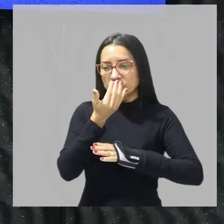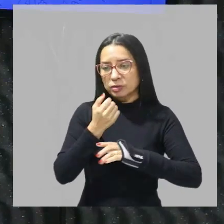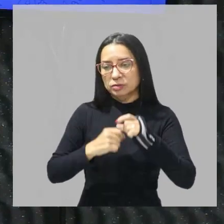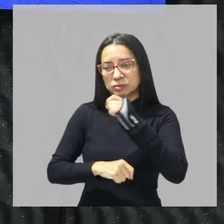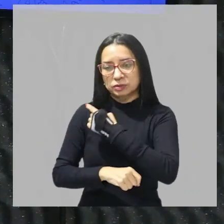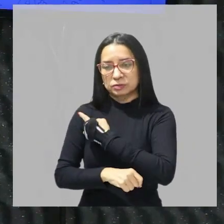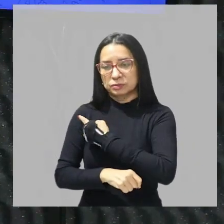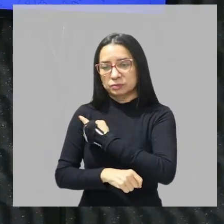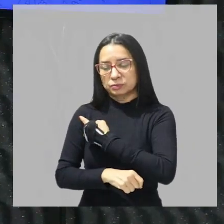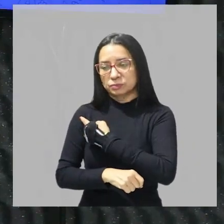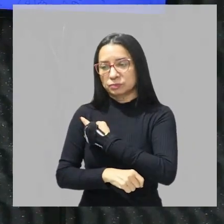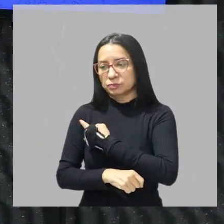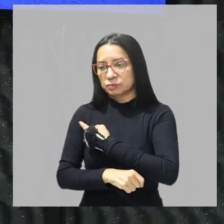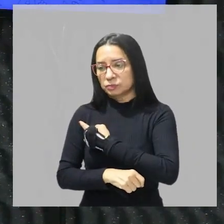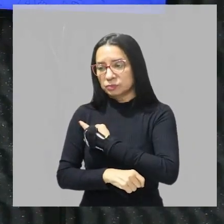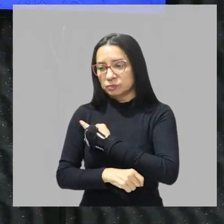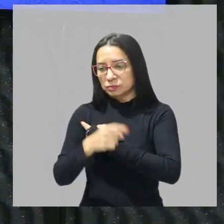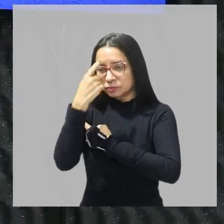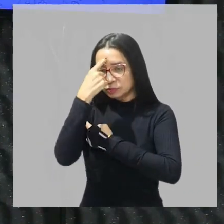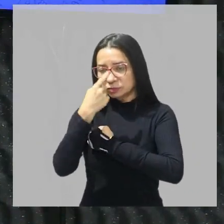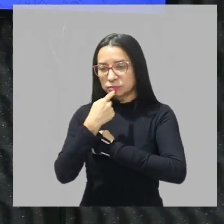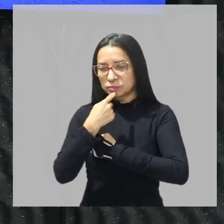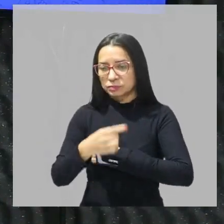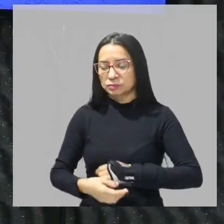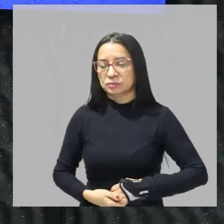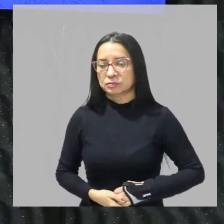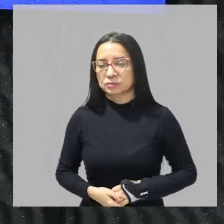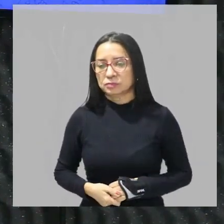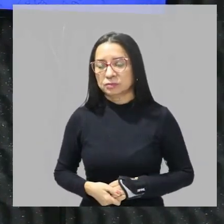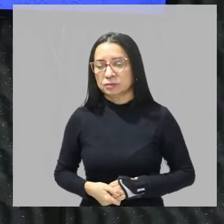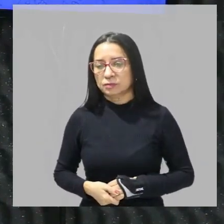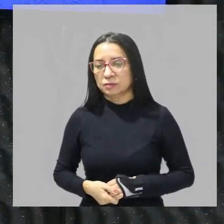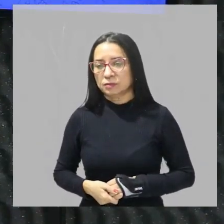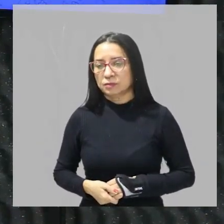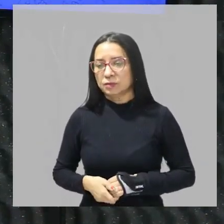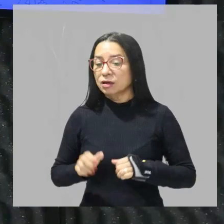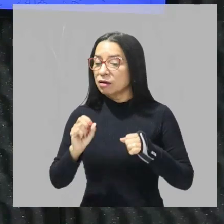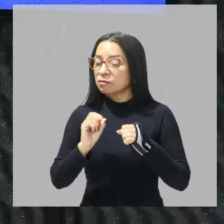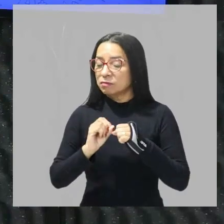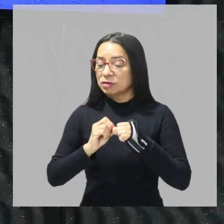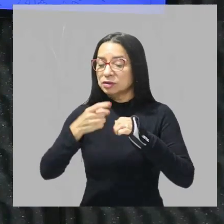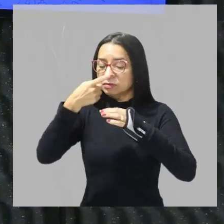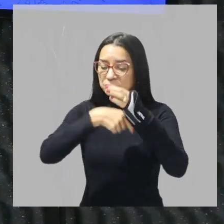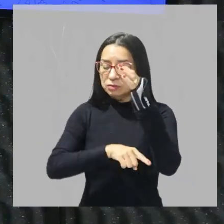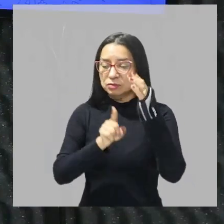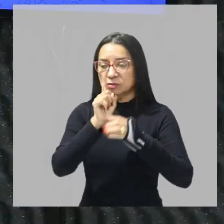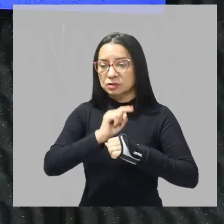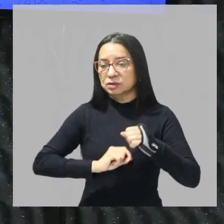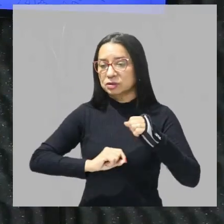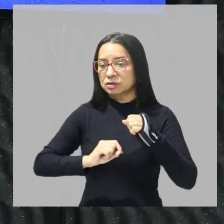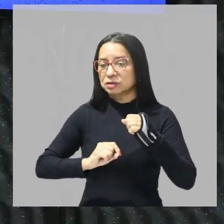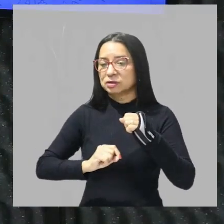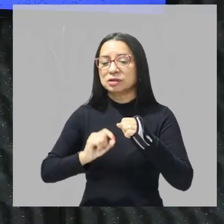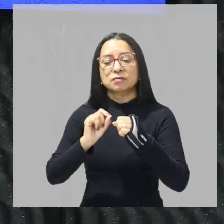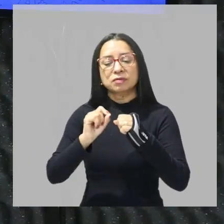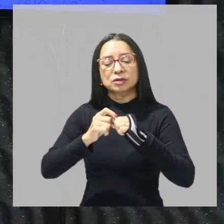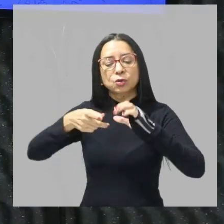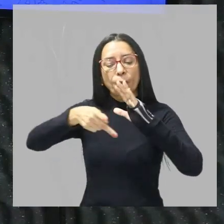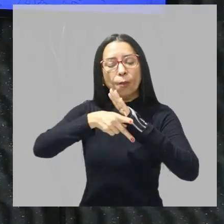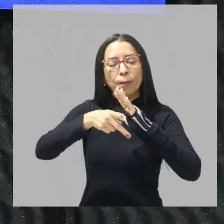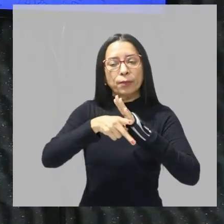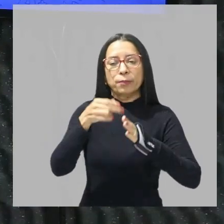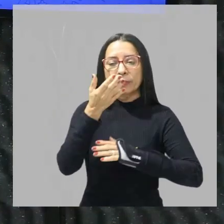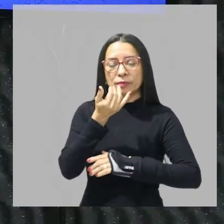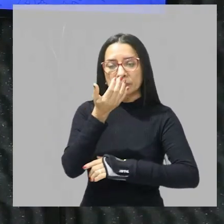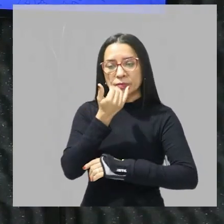indivíduos produtores que vivem no ambiente aquático, tá? Fazem fotossíntese, ele produz o seu próprio alimento. Nesse caso, o